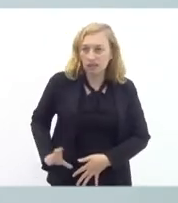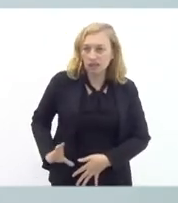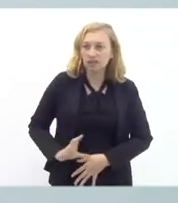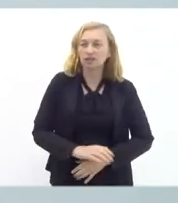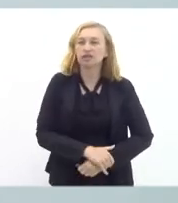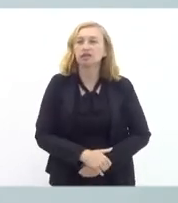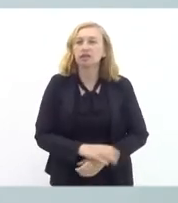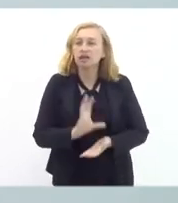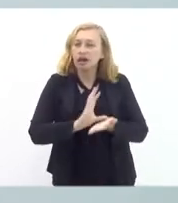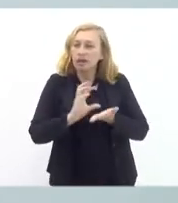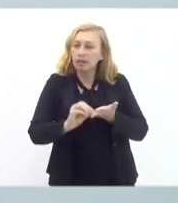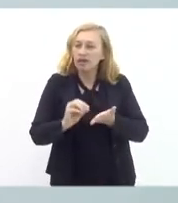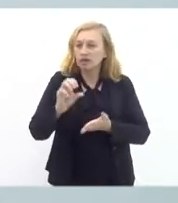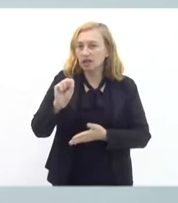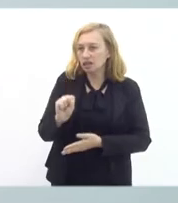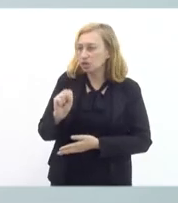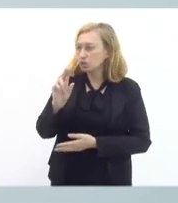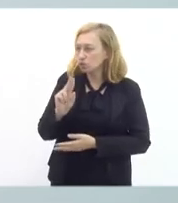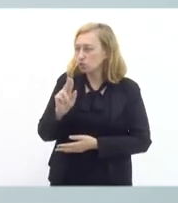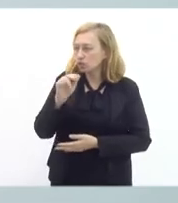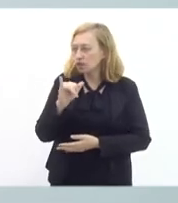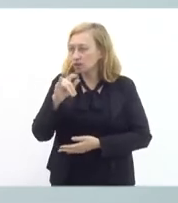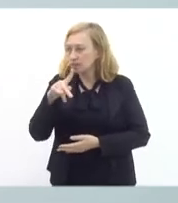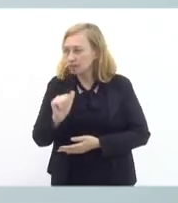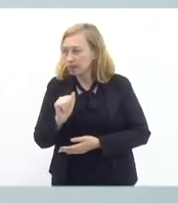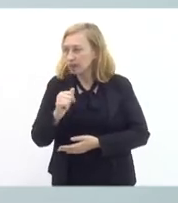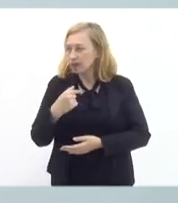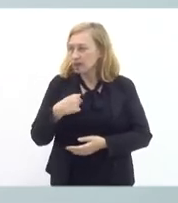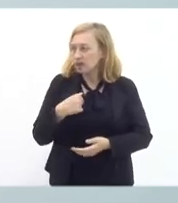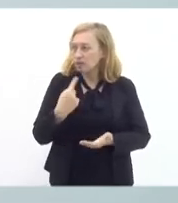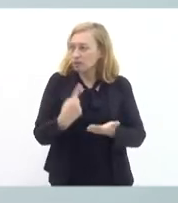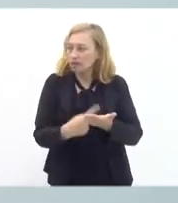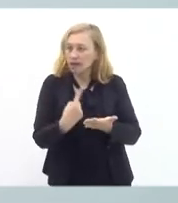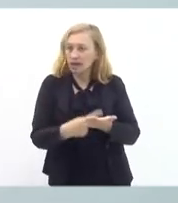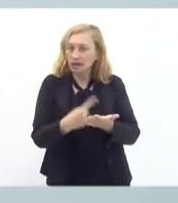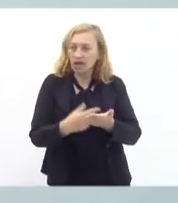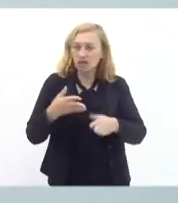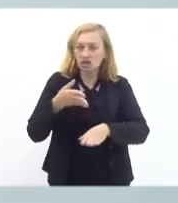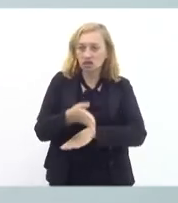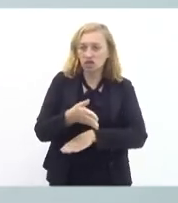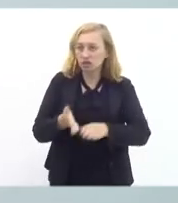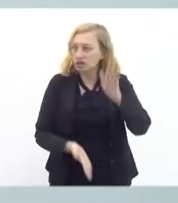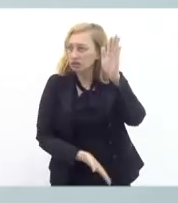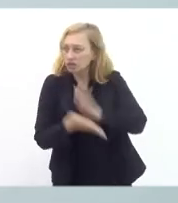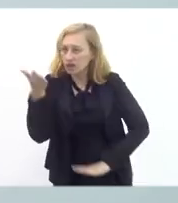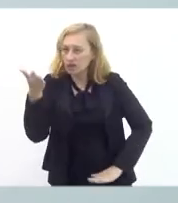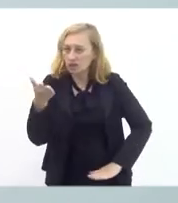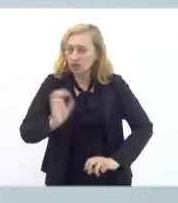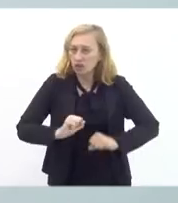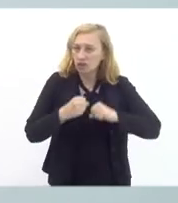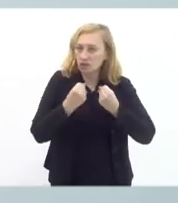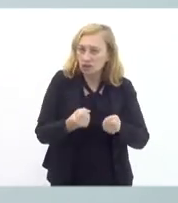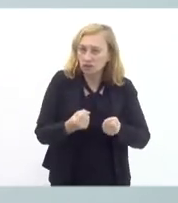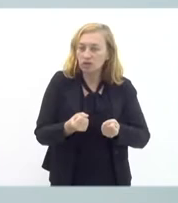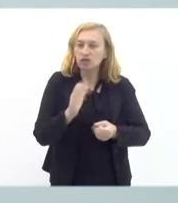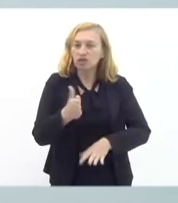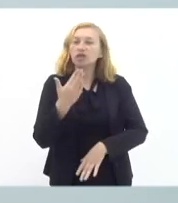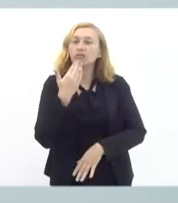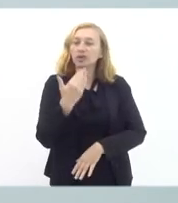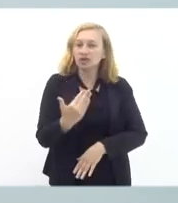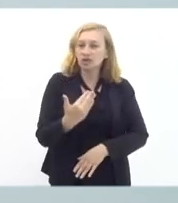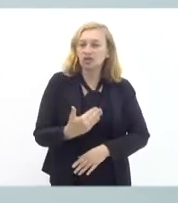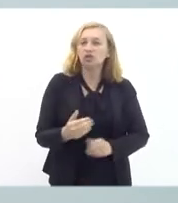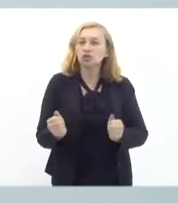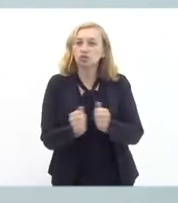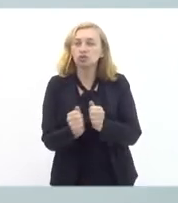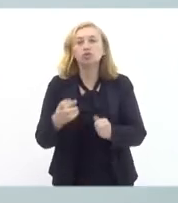a pauta da SUIPA. E eu vou até marcar isso. Ele chegando de viagem, eu vou reforçar, já tinha pedido para a Fabiane Gil,